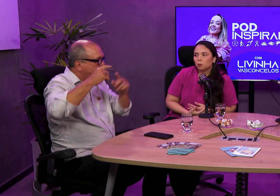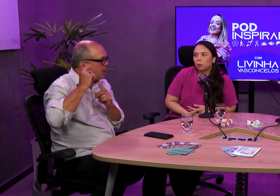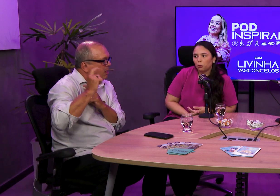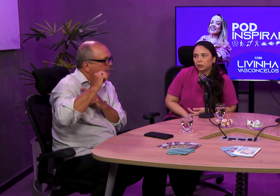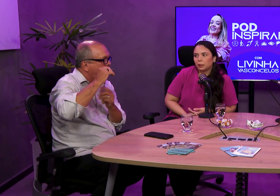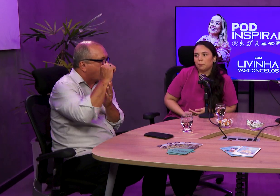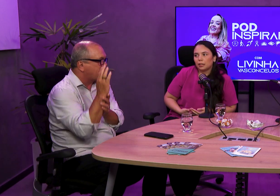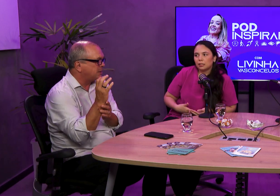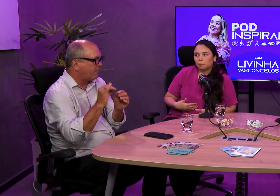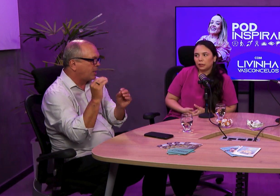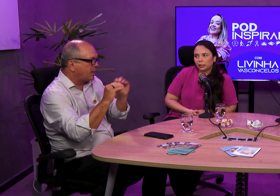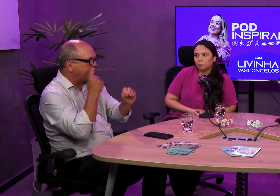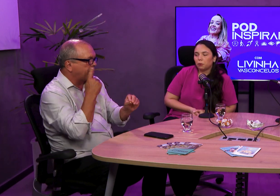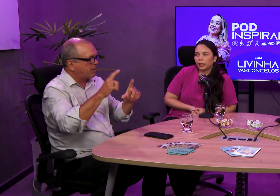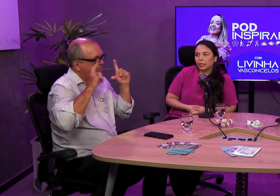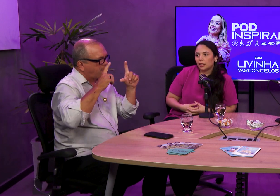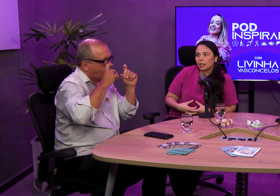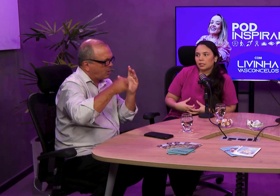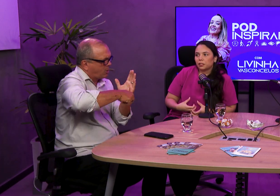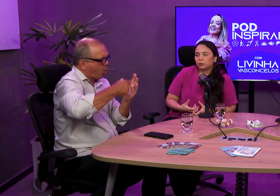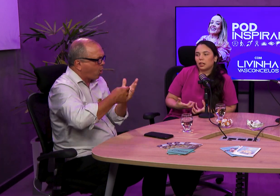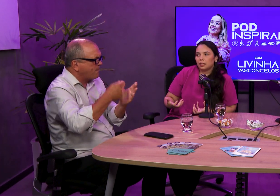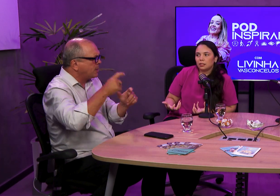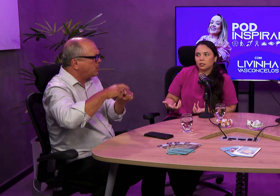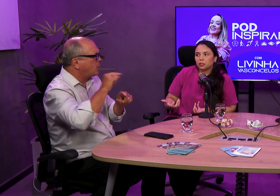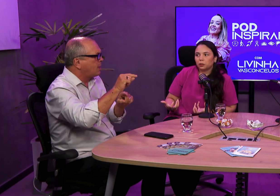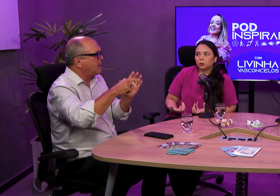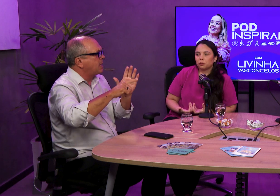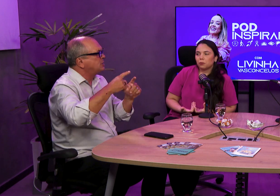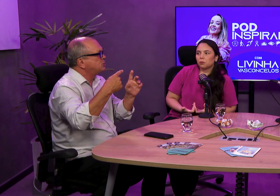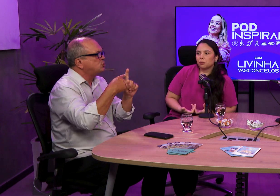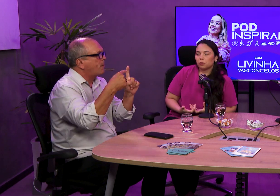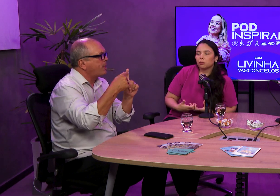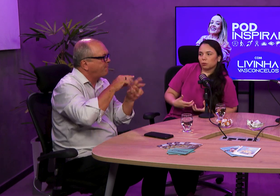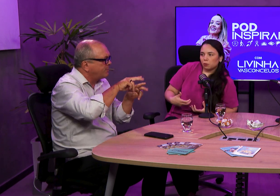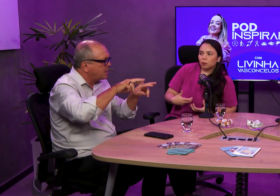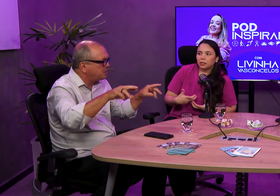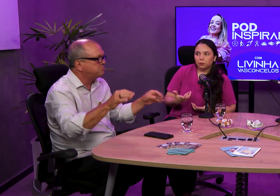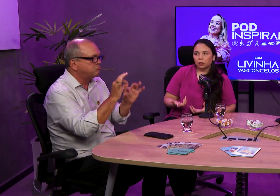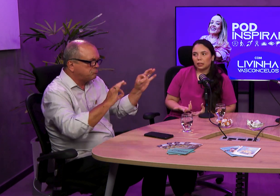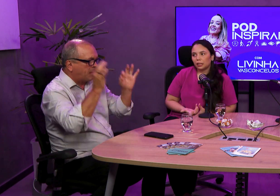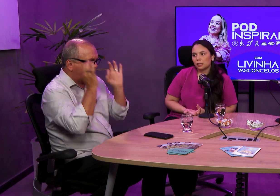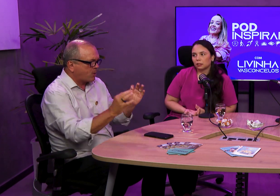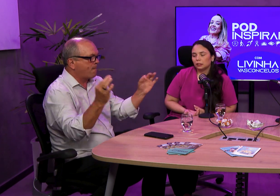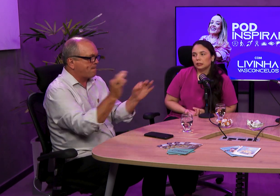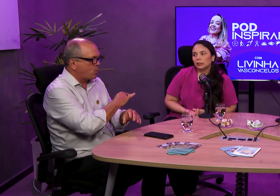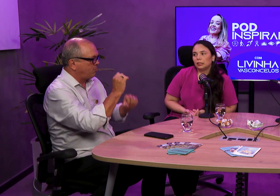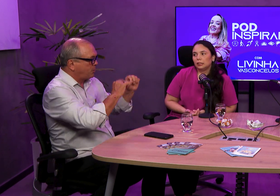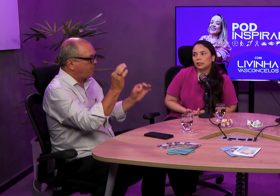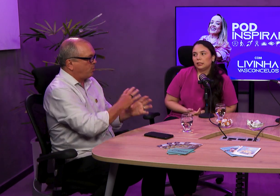total suporte, né, para a Ciptea, porque as regionais estão em todos os lugares de